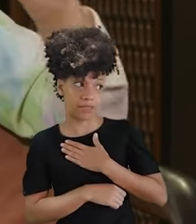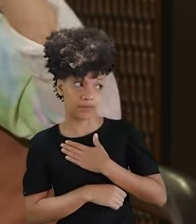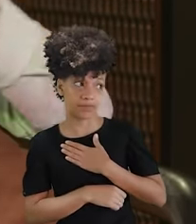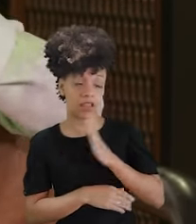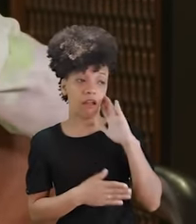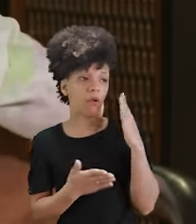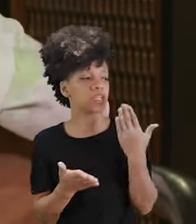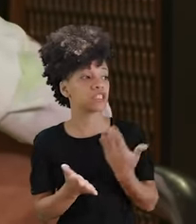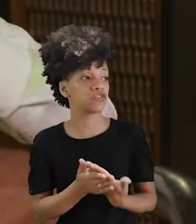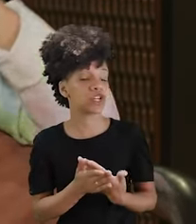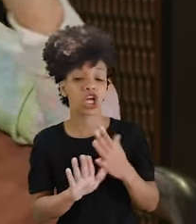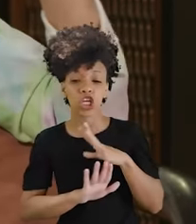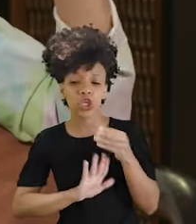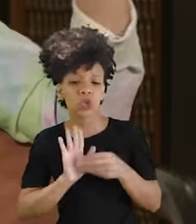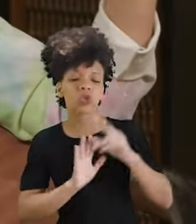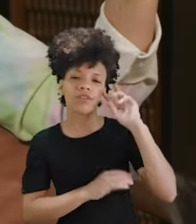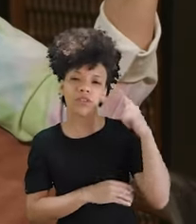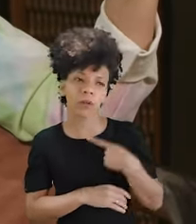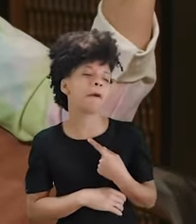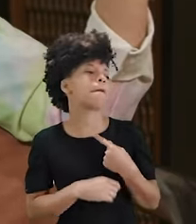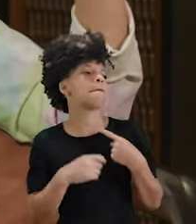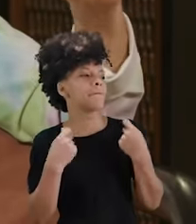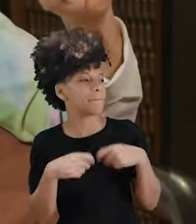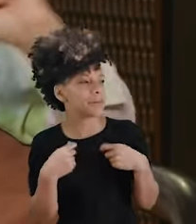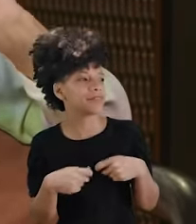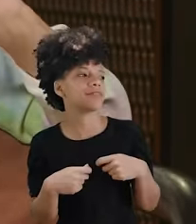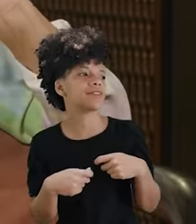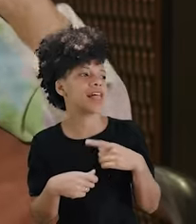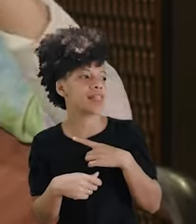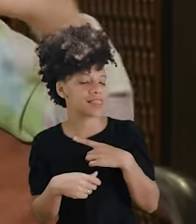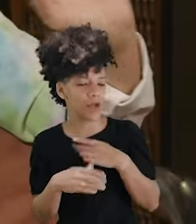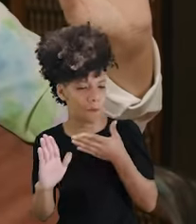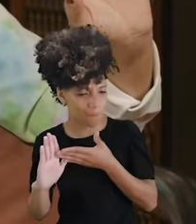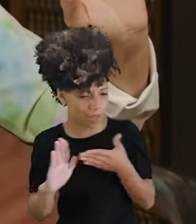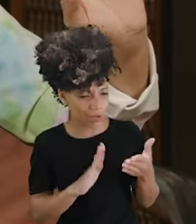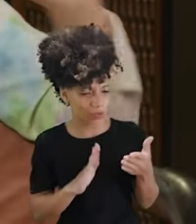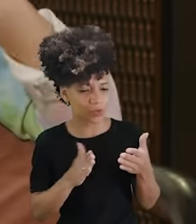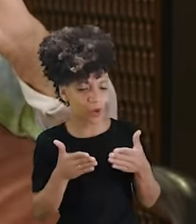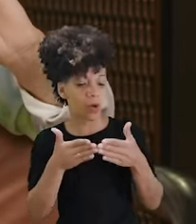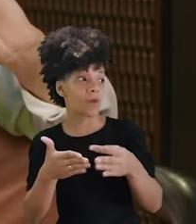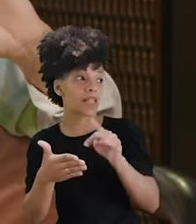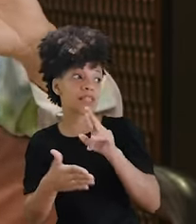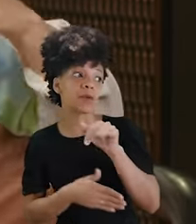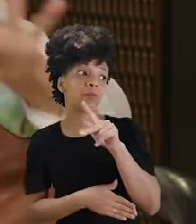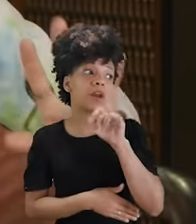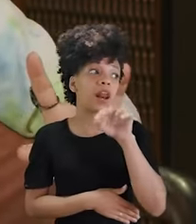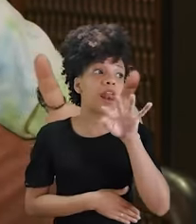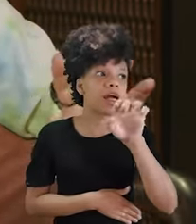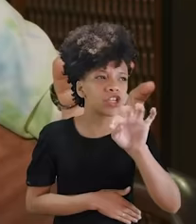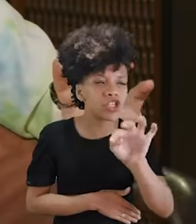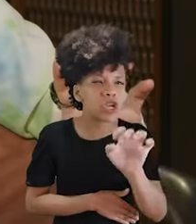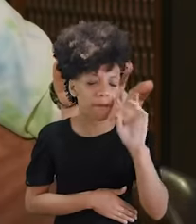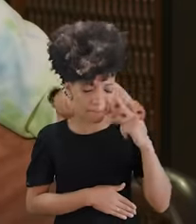sempre digo que eu acredito que todo ser humano deveria passar por uma temporada como tripulante